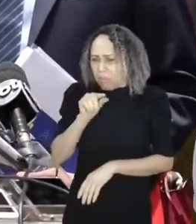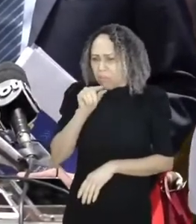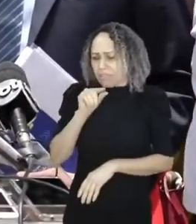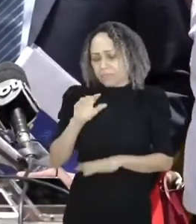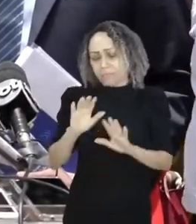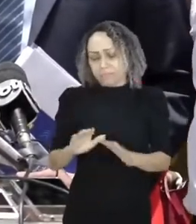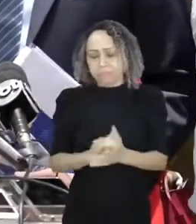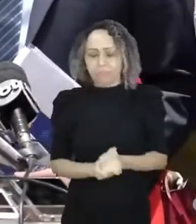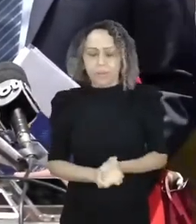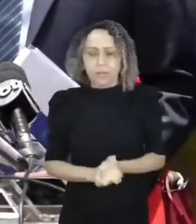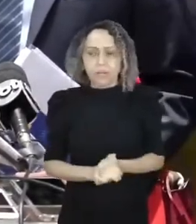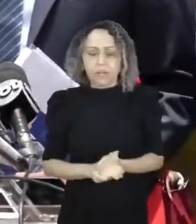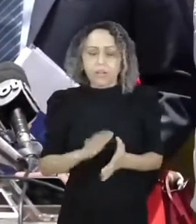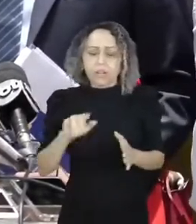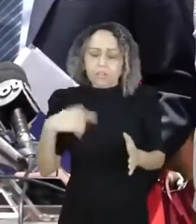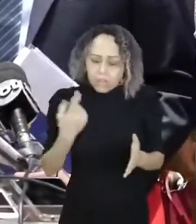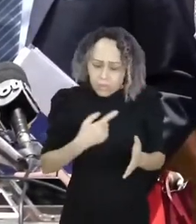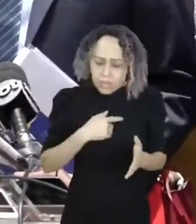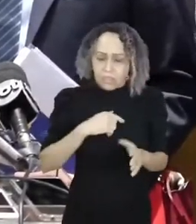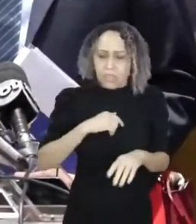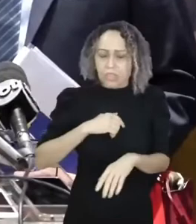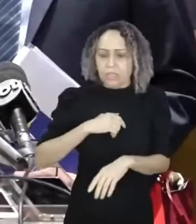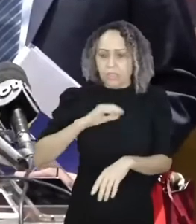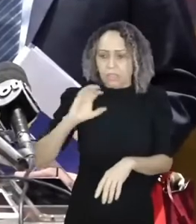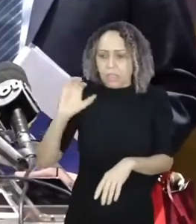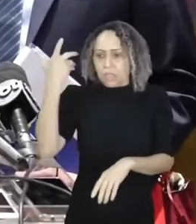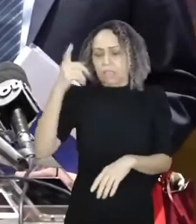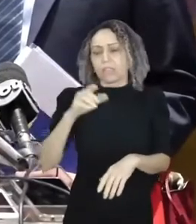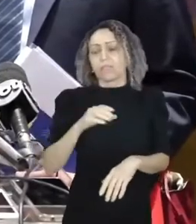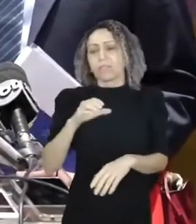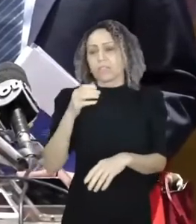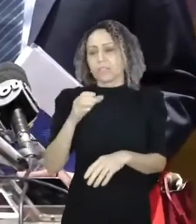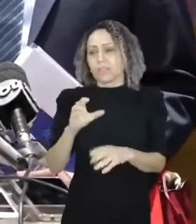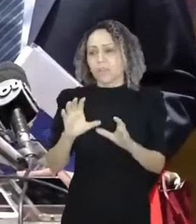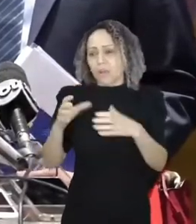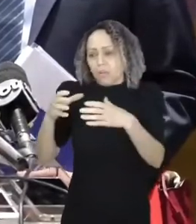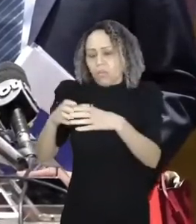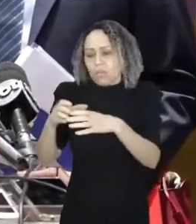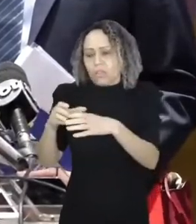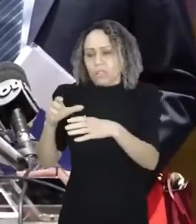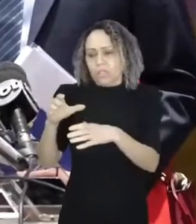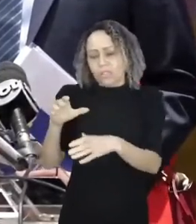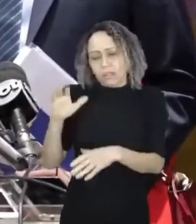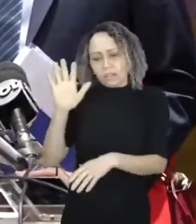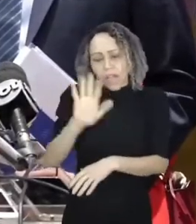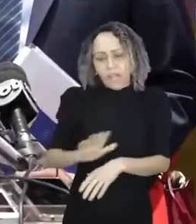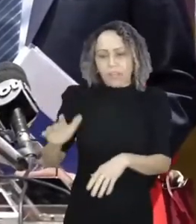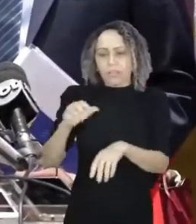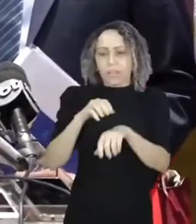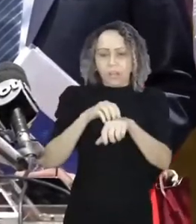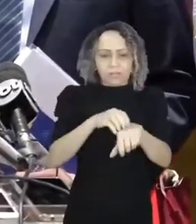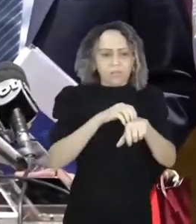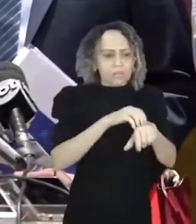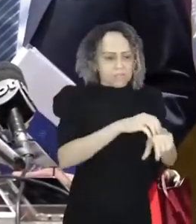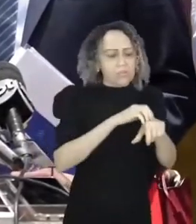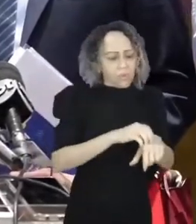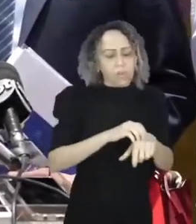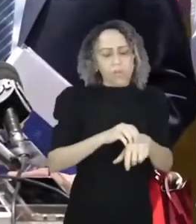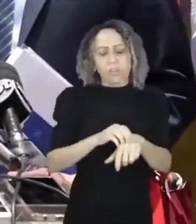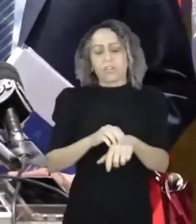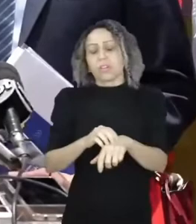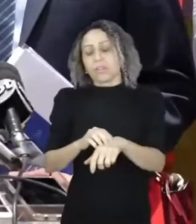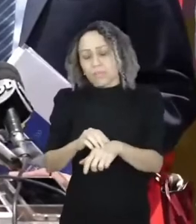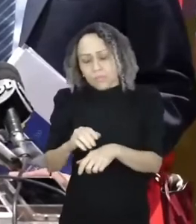Isso já foi tomadas as medidas pela Confederação Nacional de Transportes, por entidades representativas, inclusive dos caminhoneiros, pelo